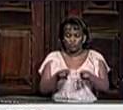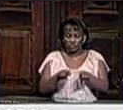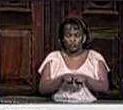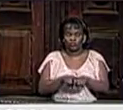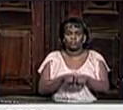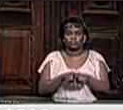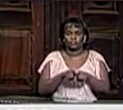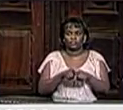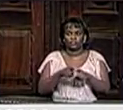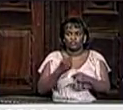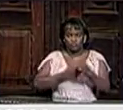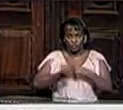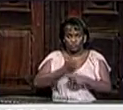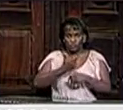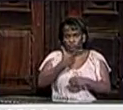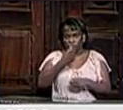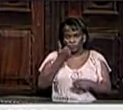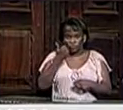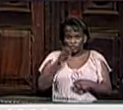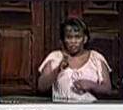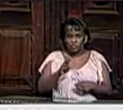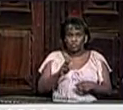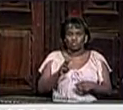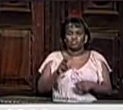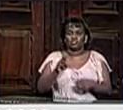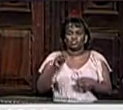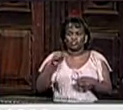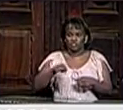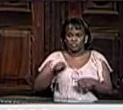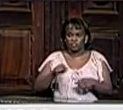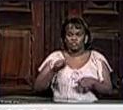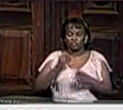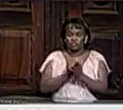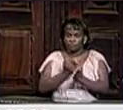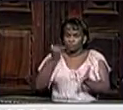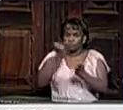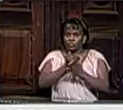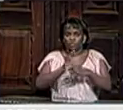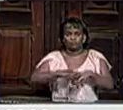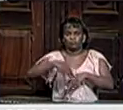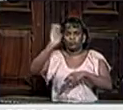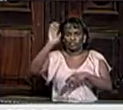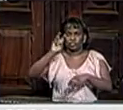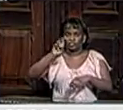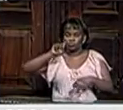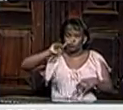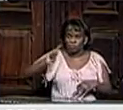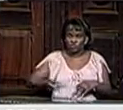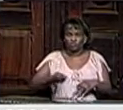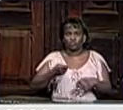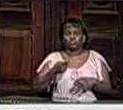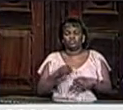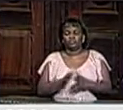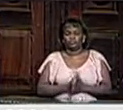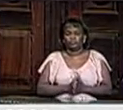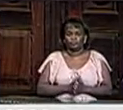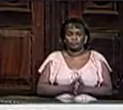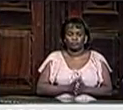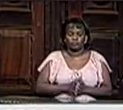bateu no ano de 2015 essa casa superior a 5 bilhões de